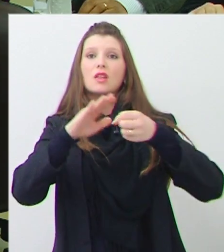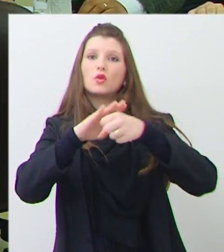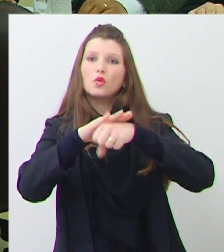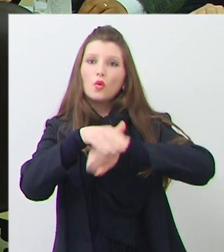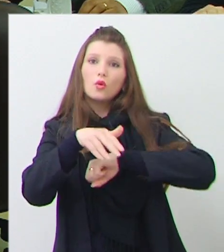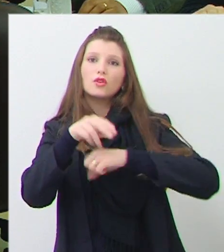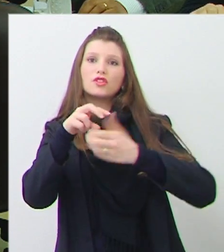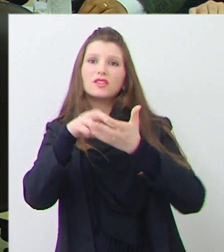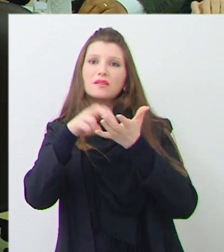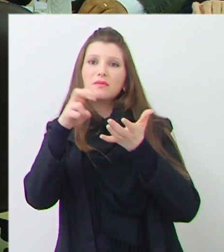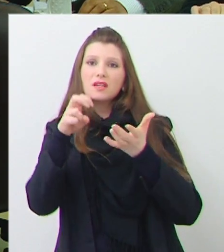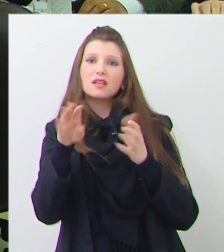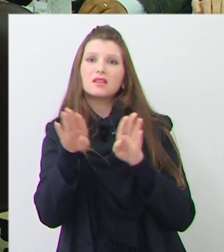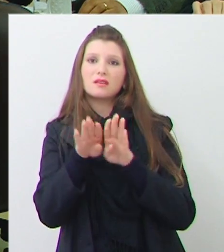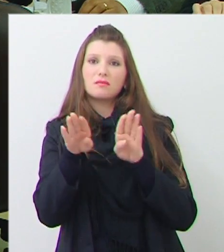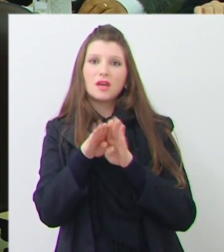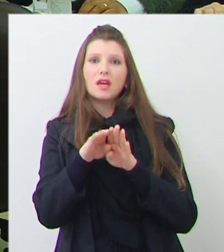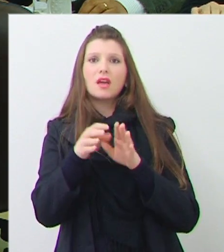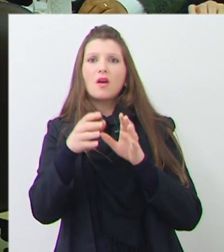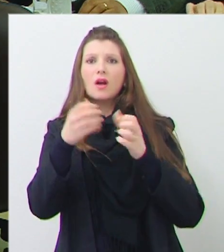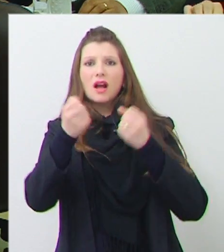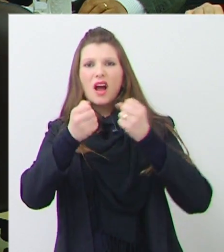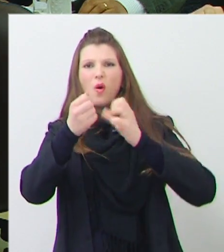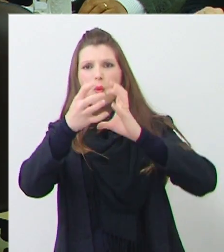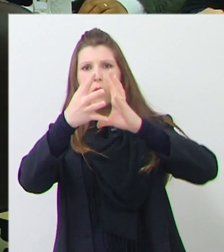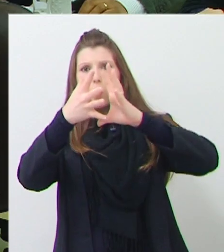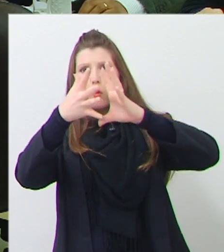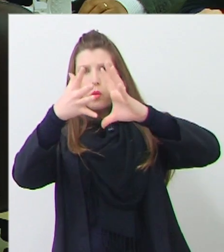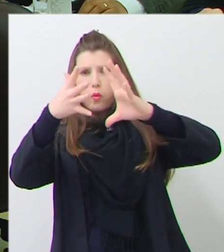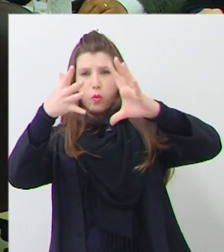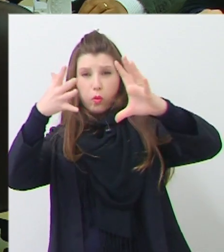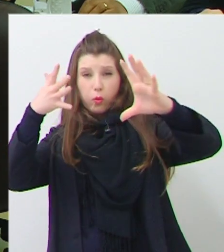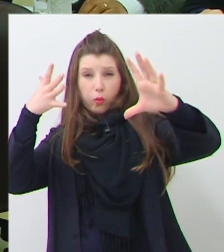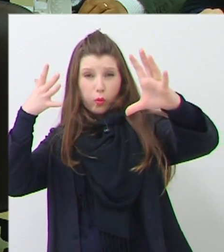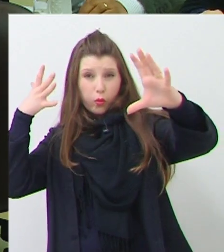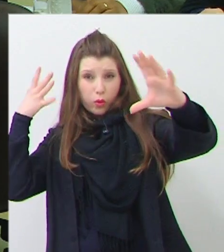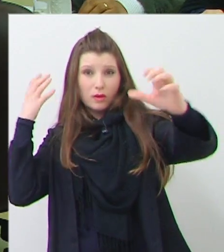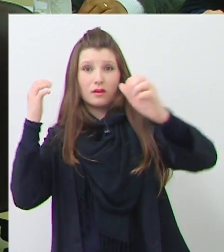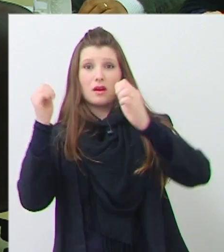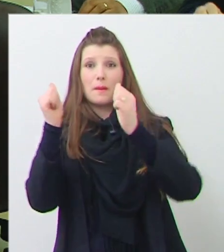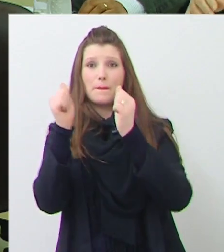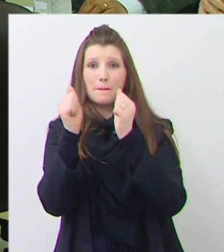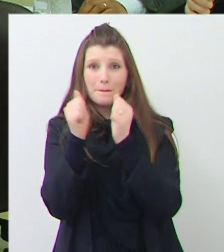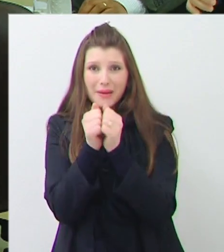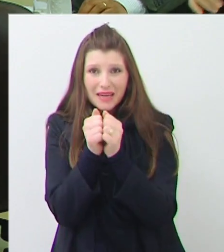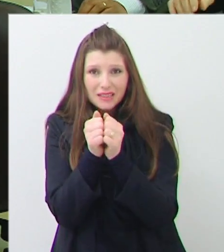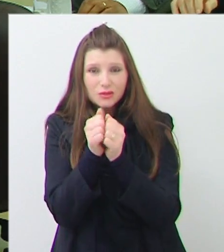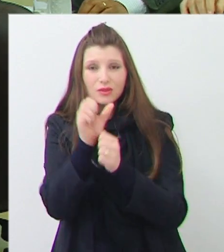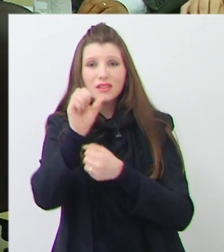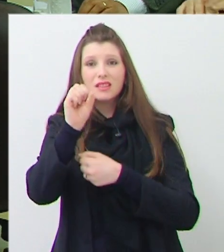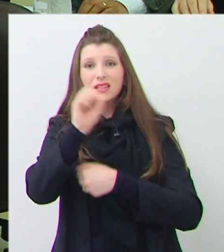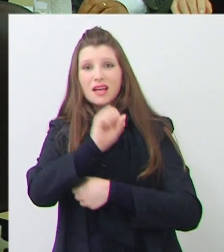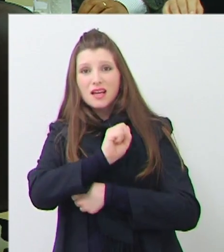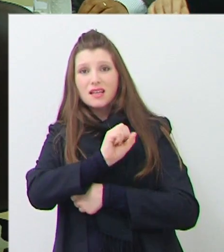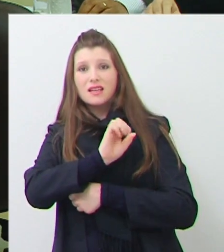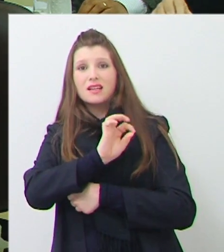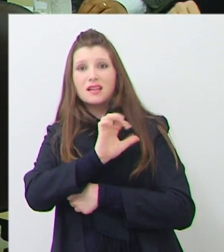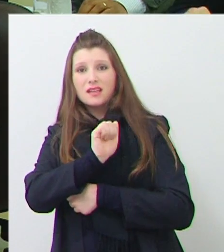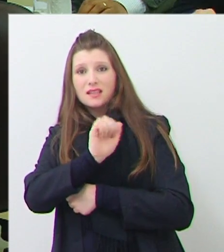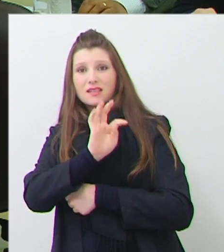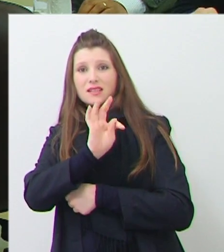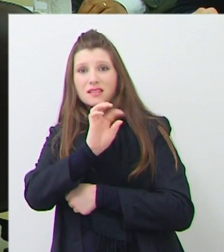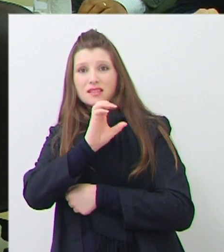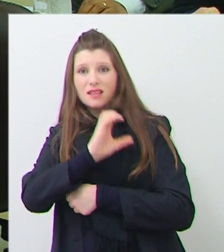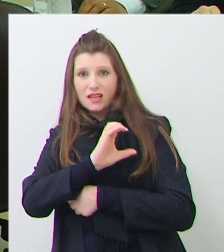manhã, onde as filas vão até próximo da SATIC já, e a gente que circula naquele local, a gente sabe